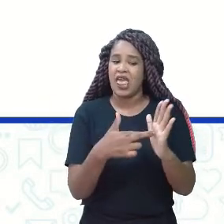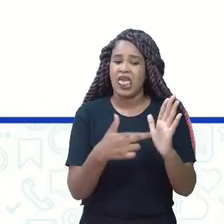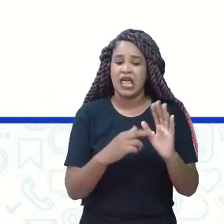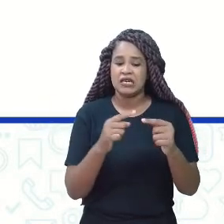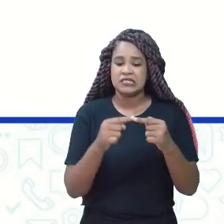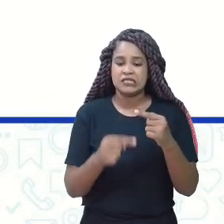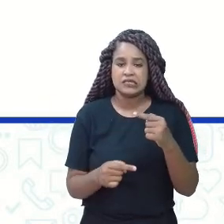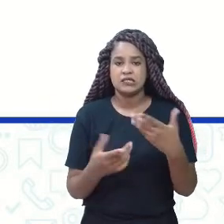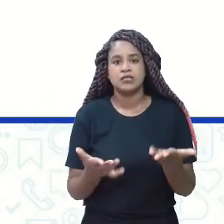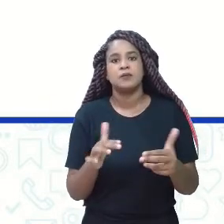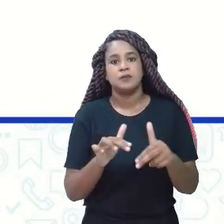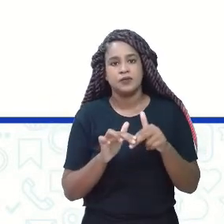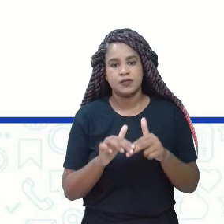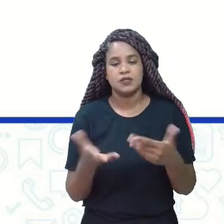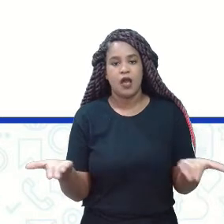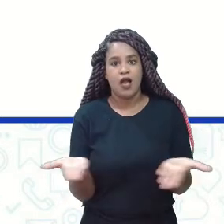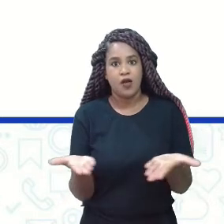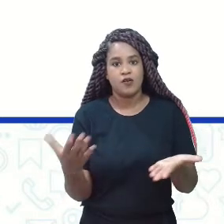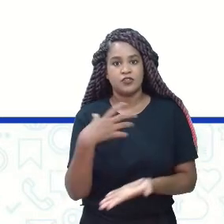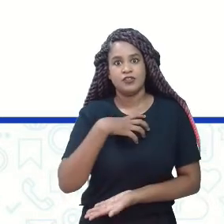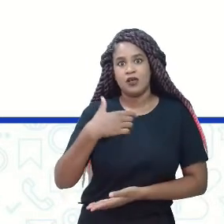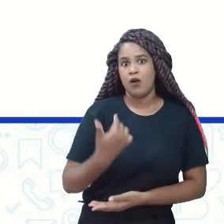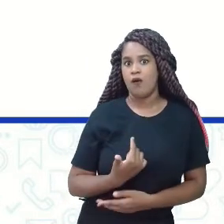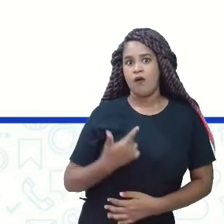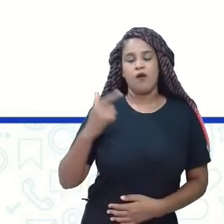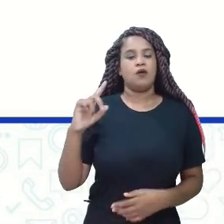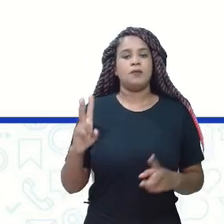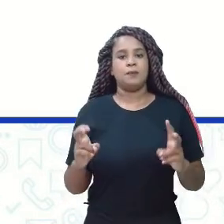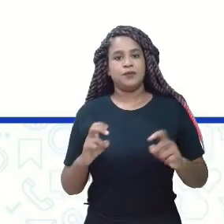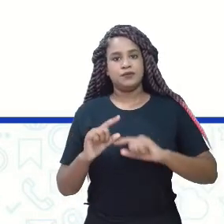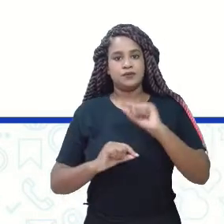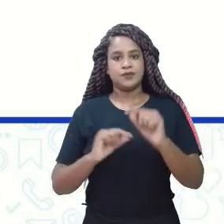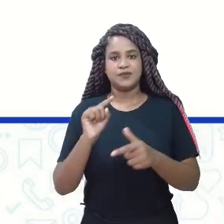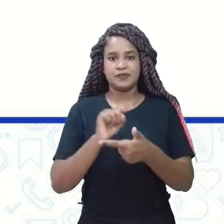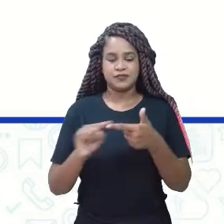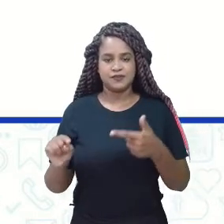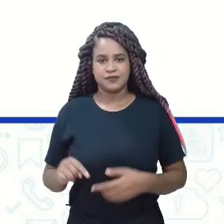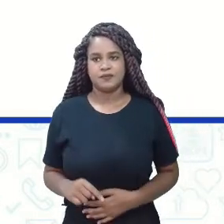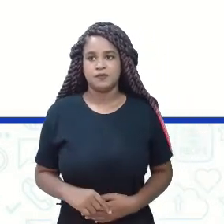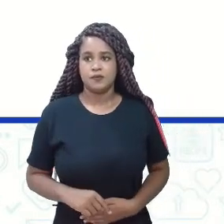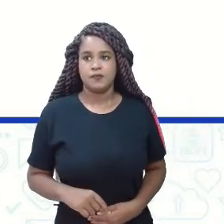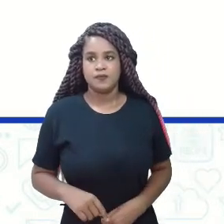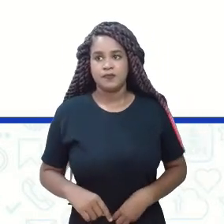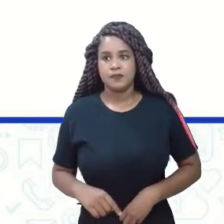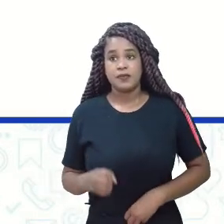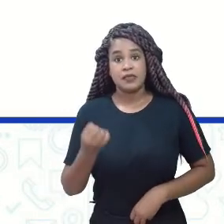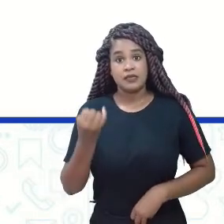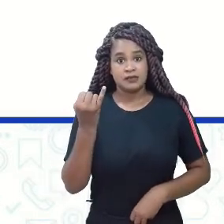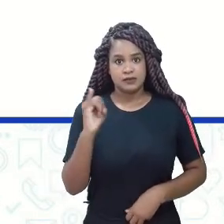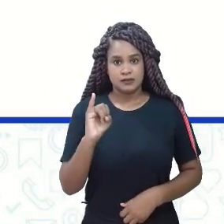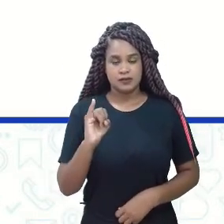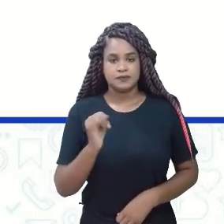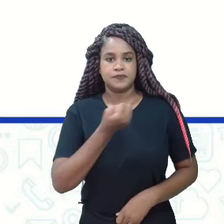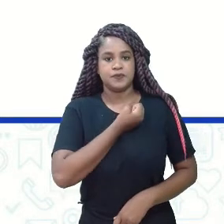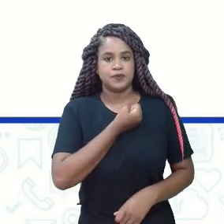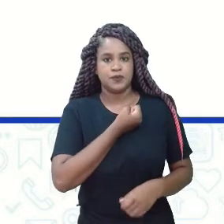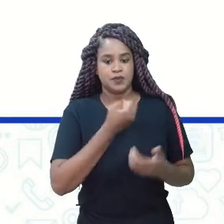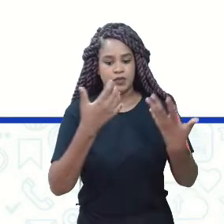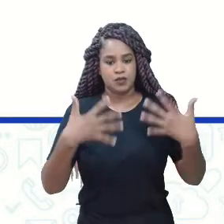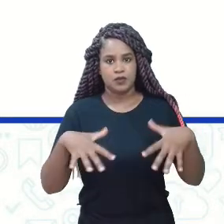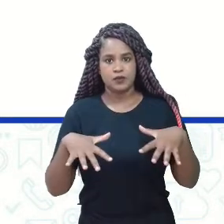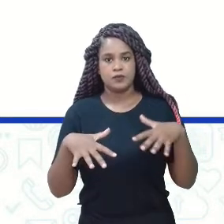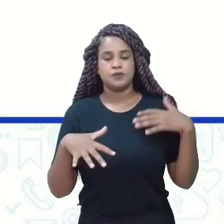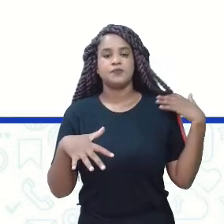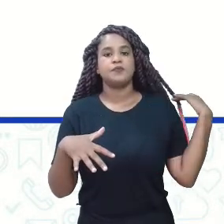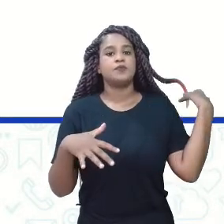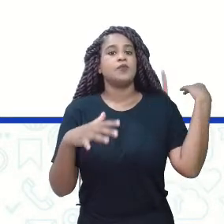né? Então, a gente vai arranjar uma outra maneira de perceber esse tipo de divisão. Ó, se em um número natural a soma dos